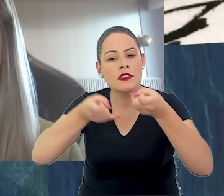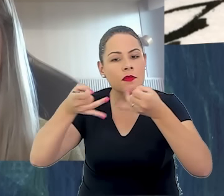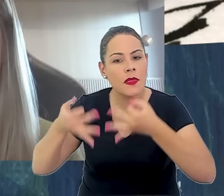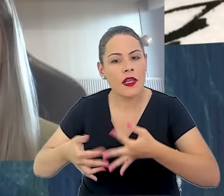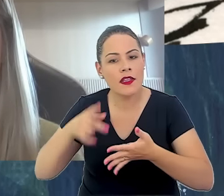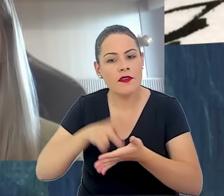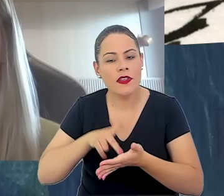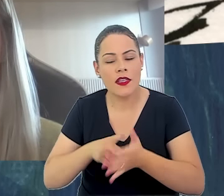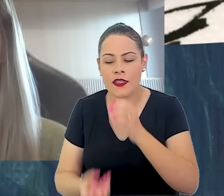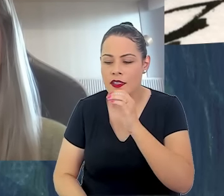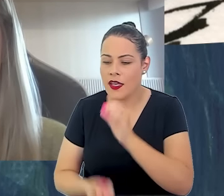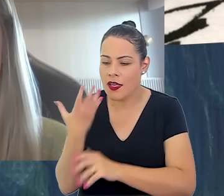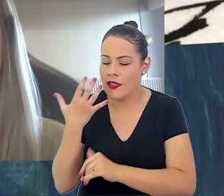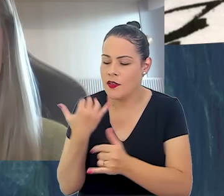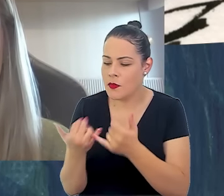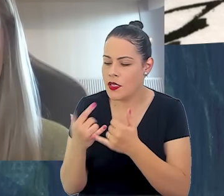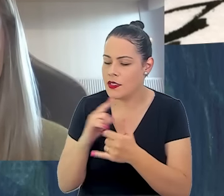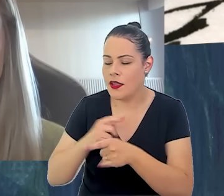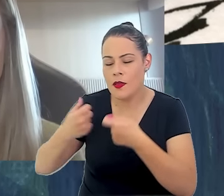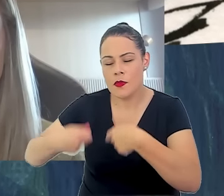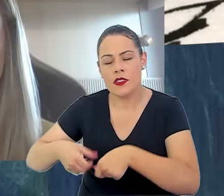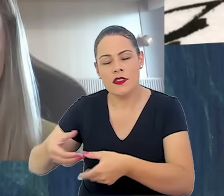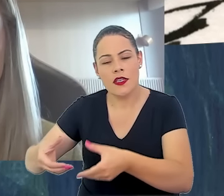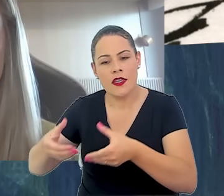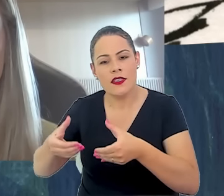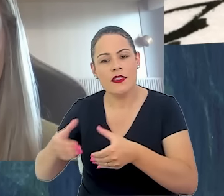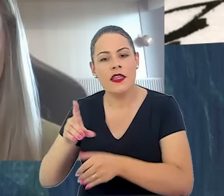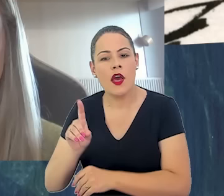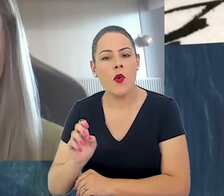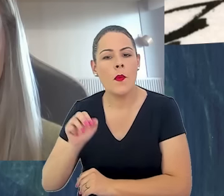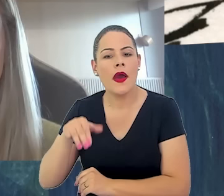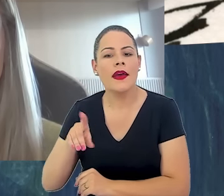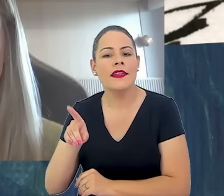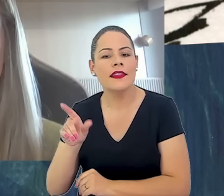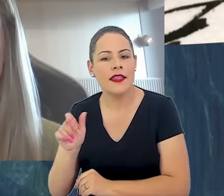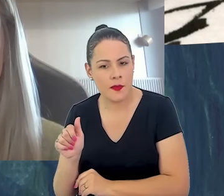vácuo que se criou entre a demanda